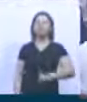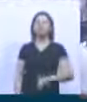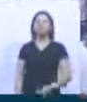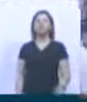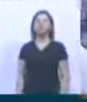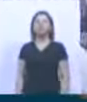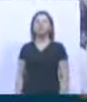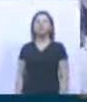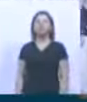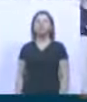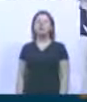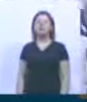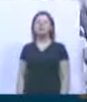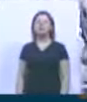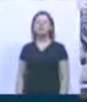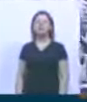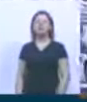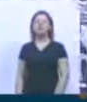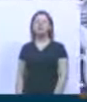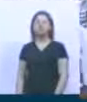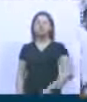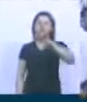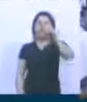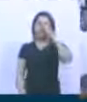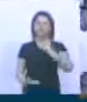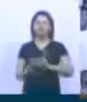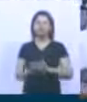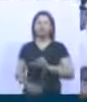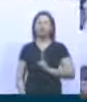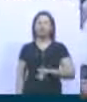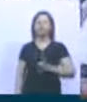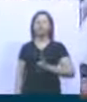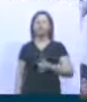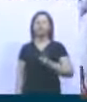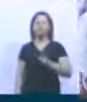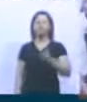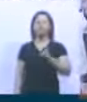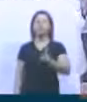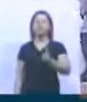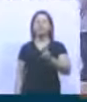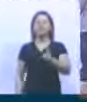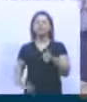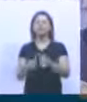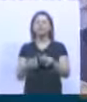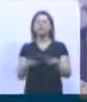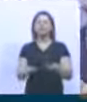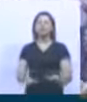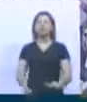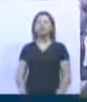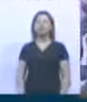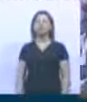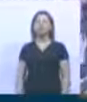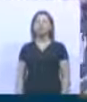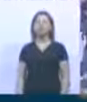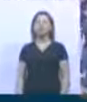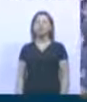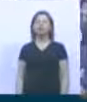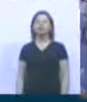estou. E creia que para sempre. E creia que para sempre estarei. Diga ao Senhor